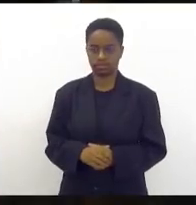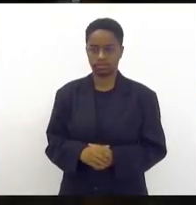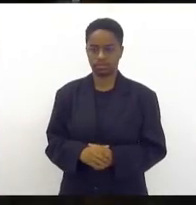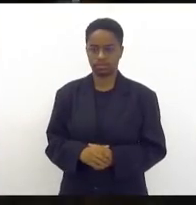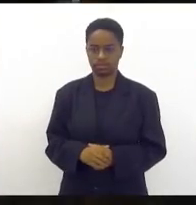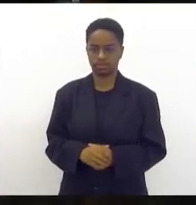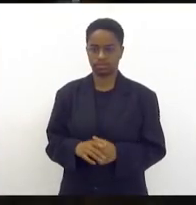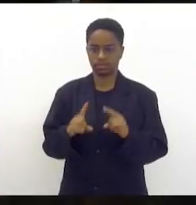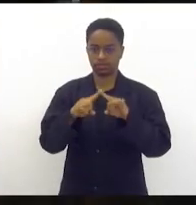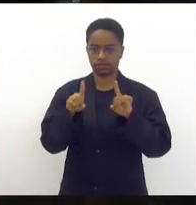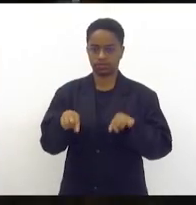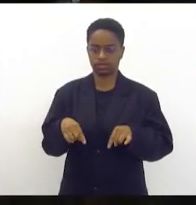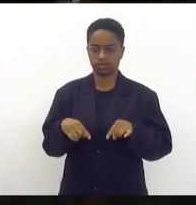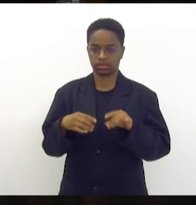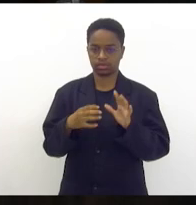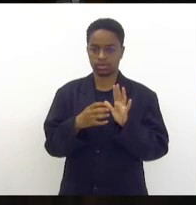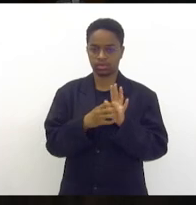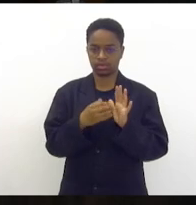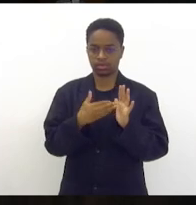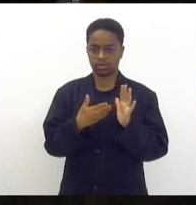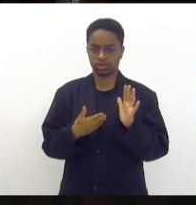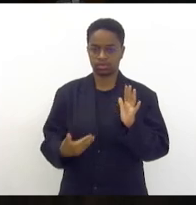Servidores públicos. Oi?